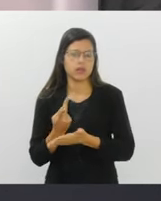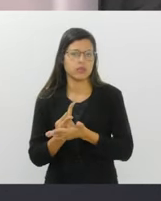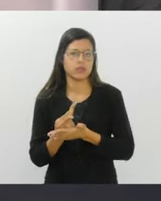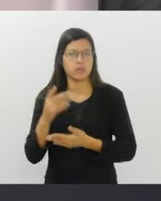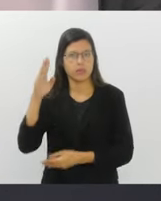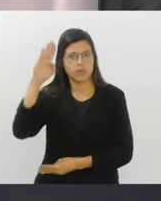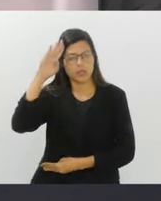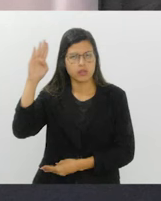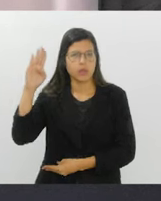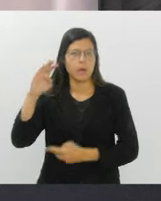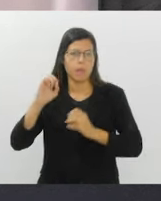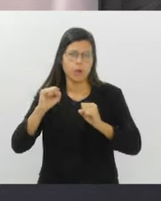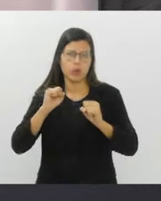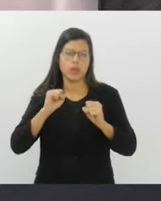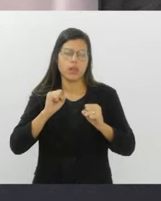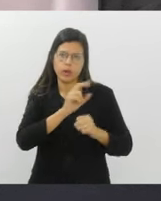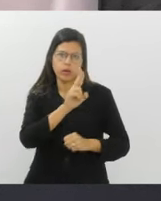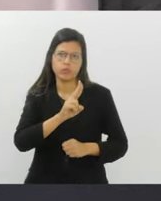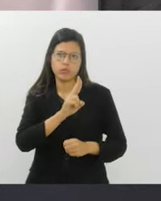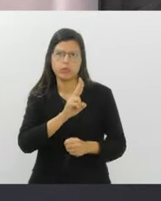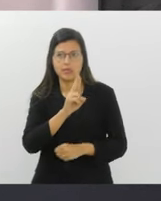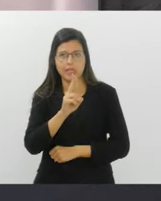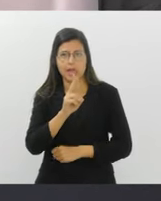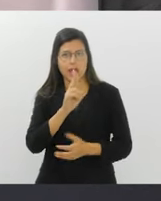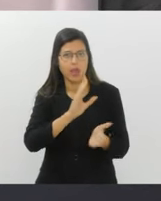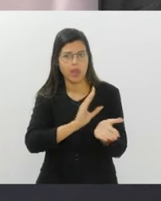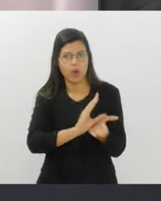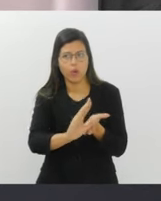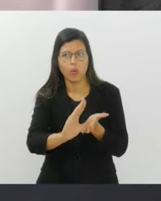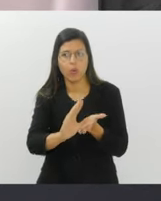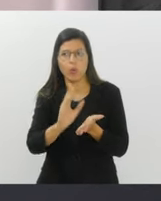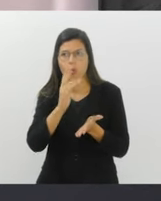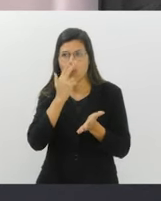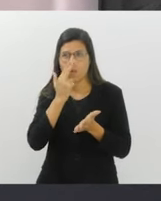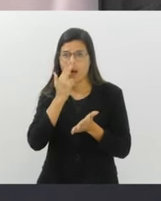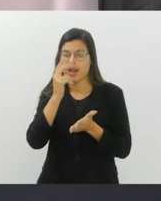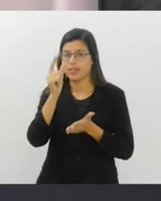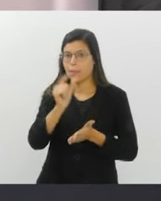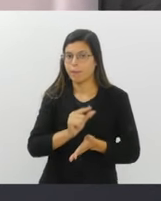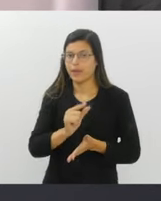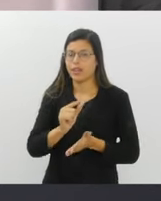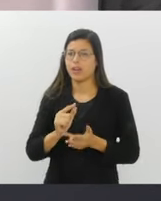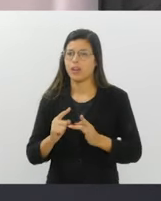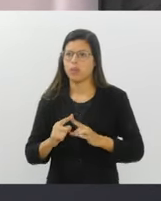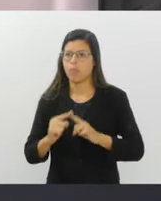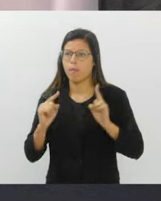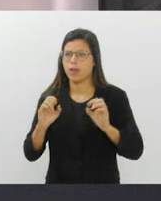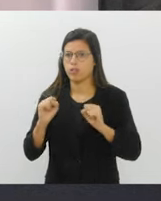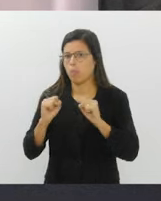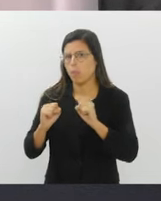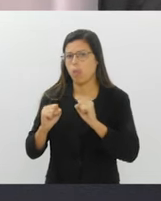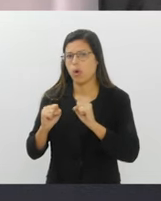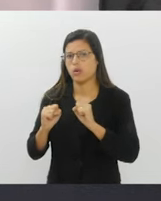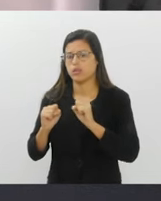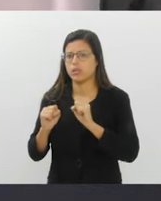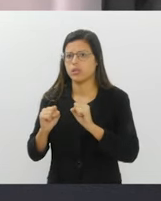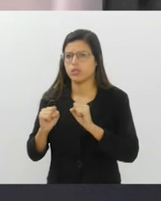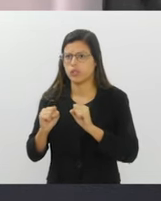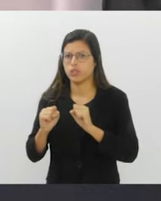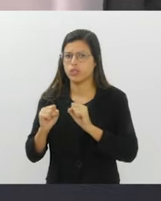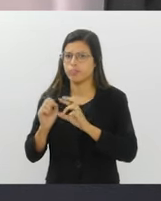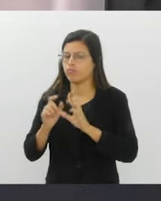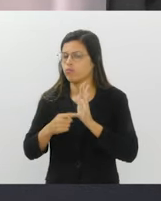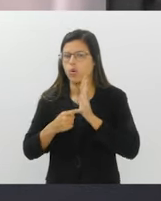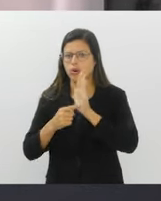vai poder aplicar recursos que parecem ínfimos comparados ao montante do fundo, mas que podem representar uma profunda